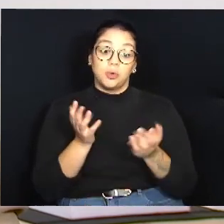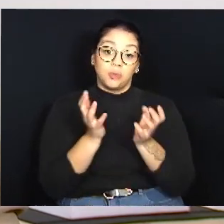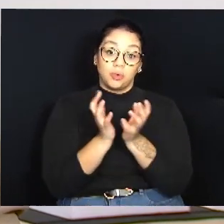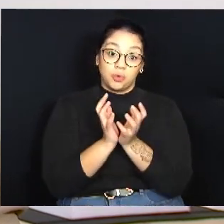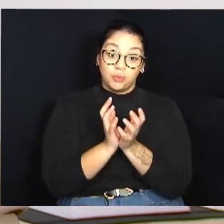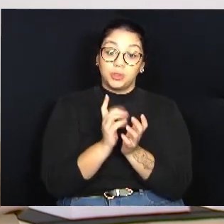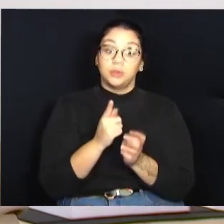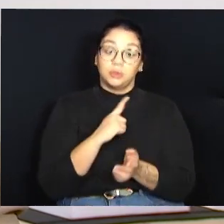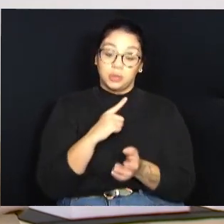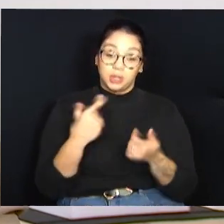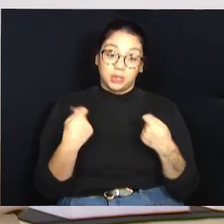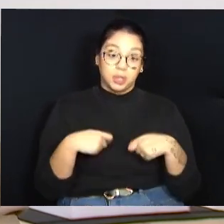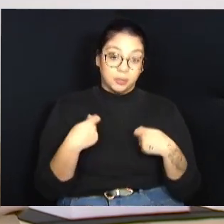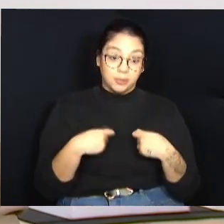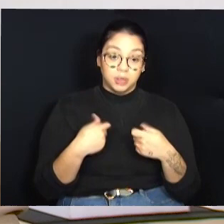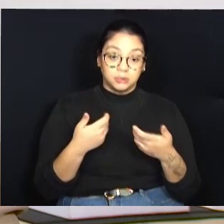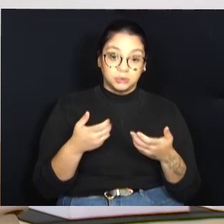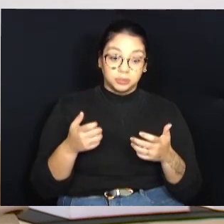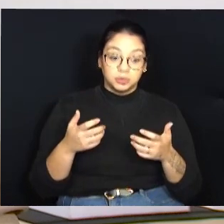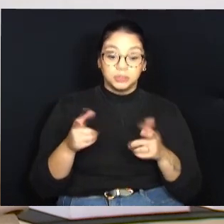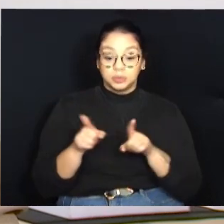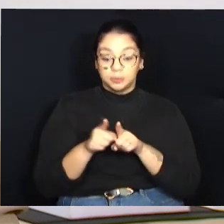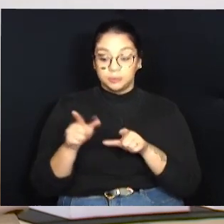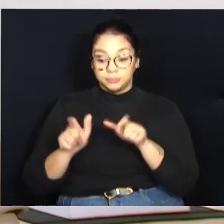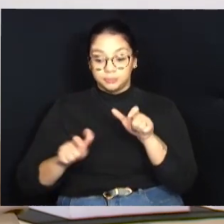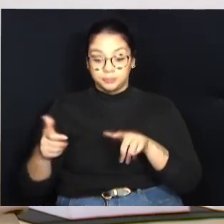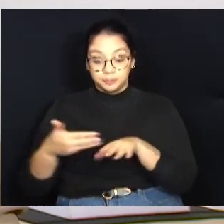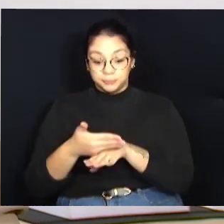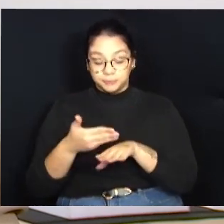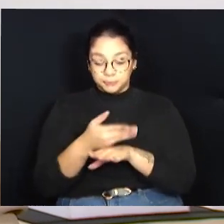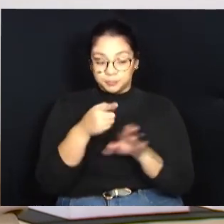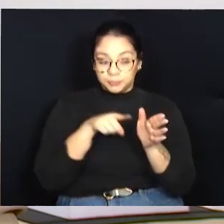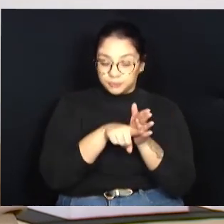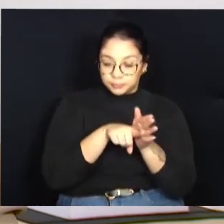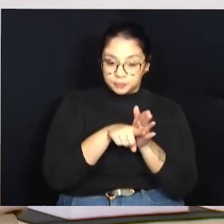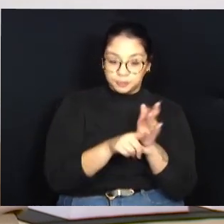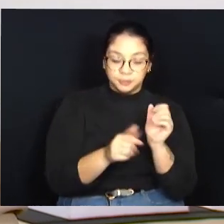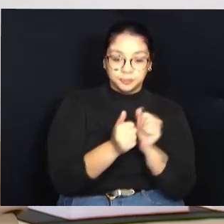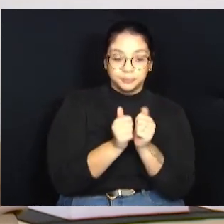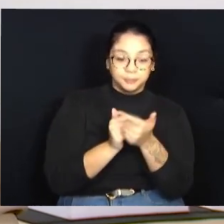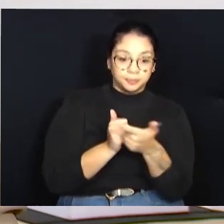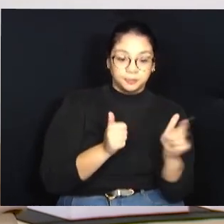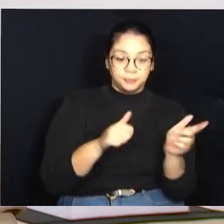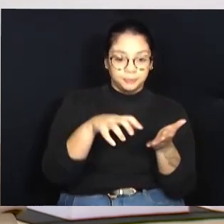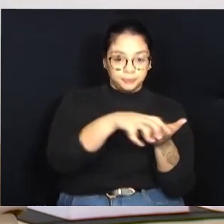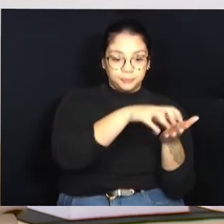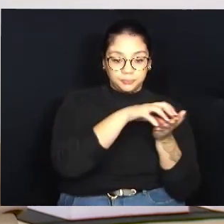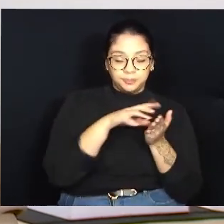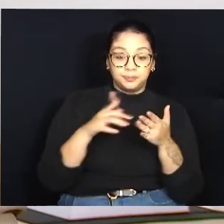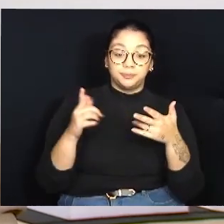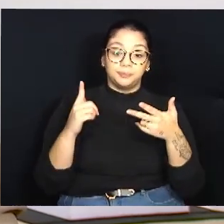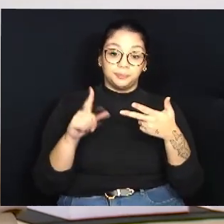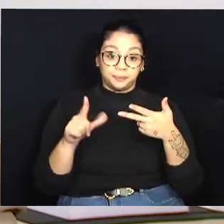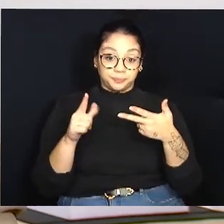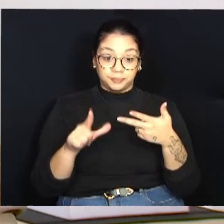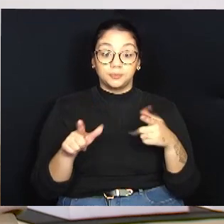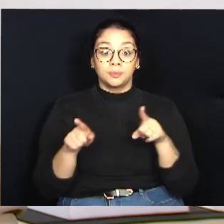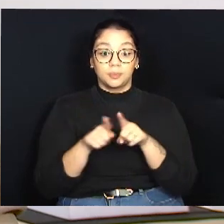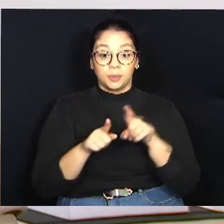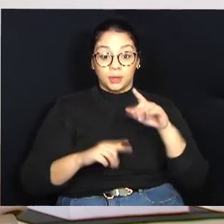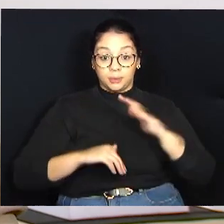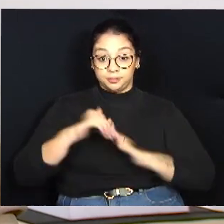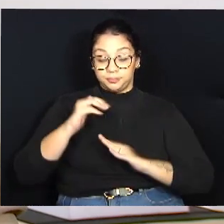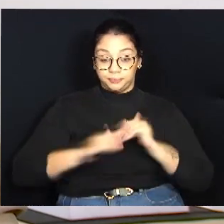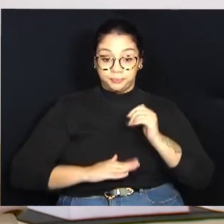como tentar trabalhando com essas demandas né os membros do comitê pesquisam junto a outros órgãos públicos legislações